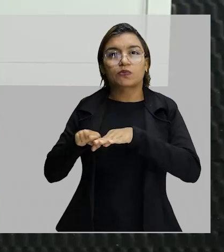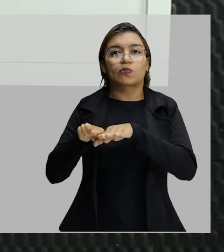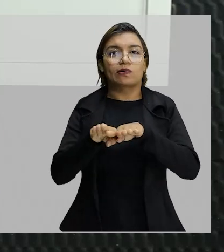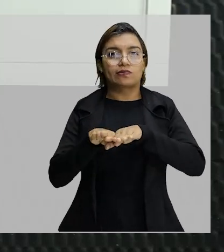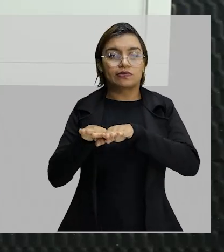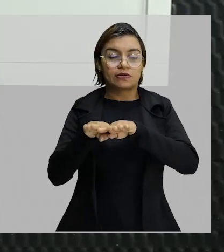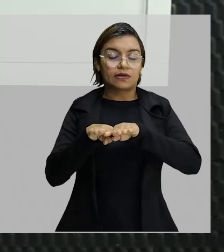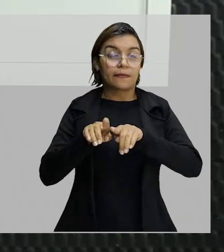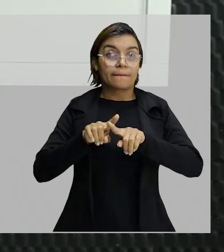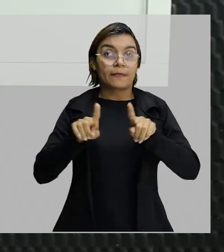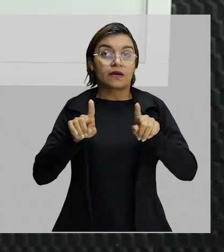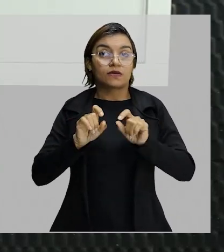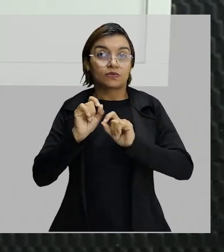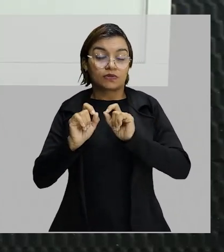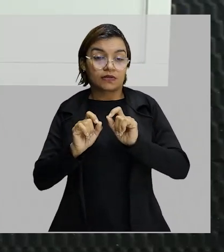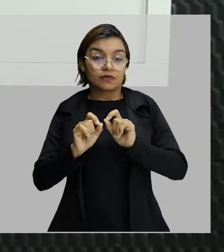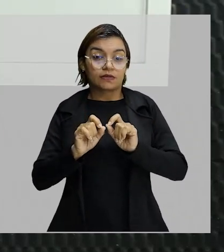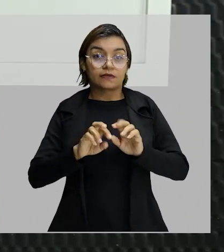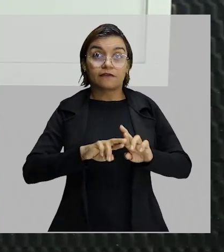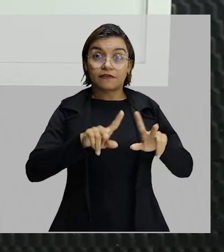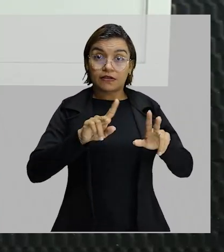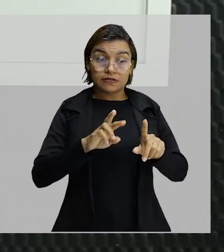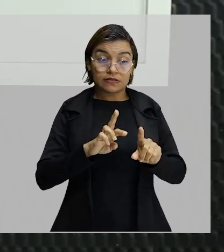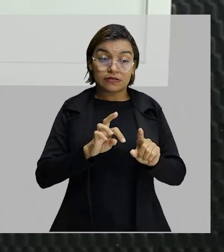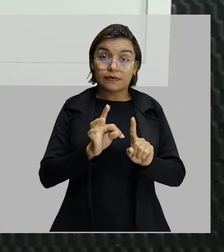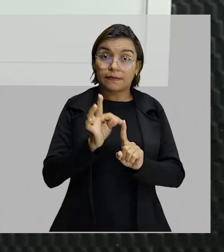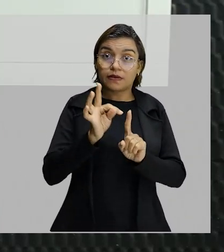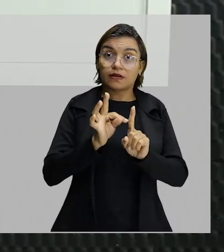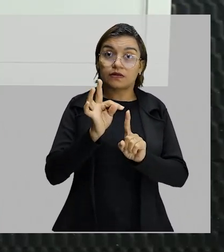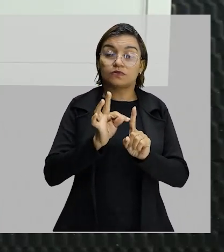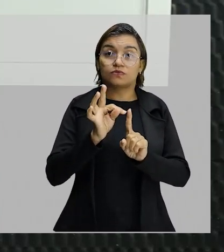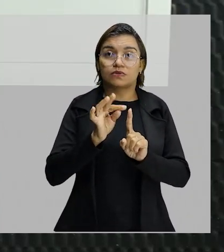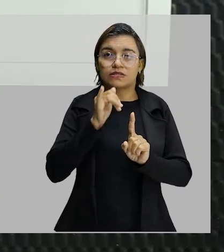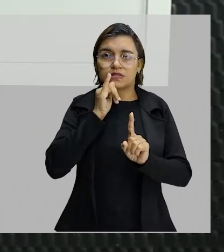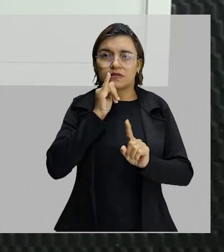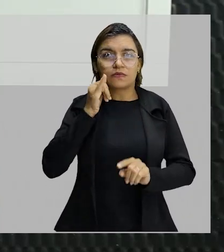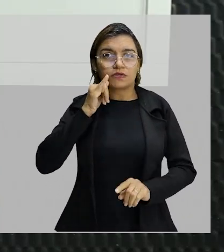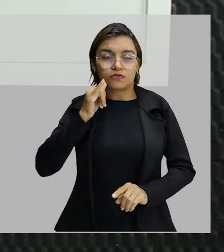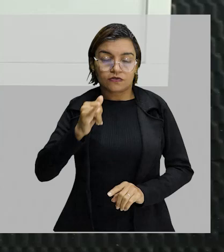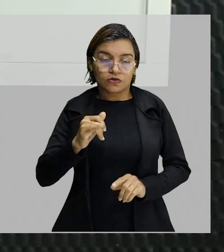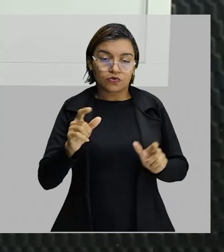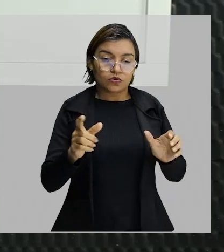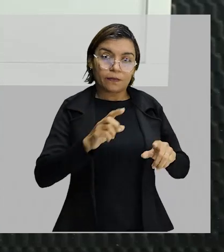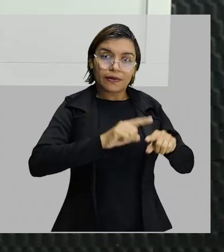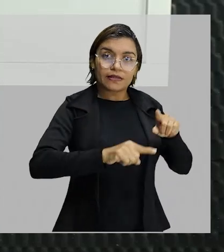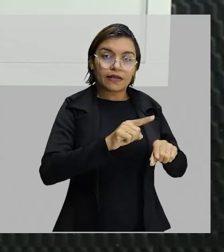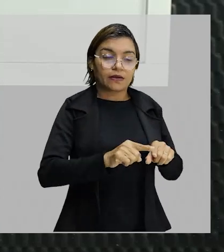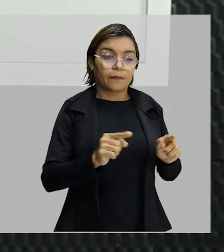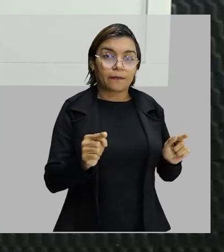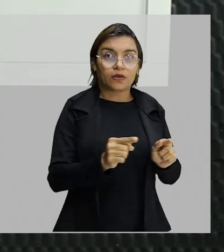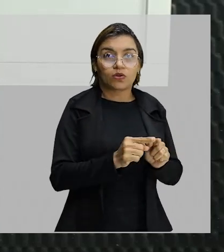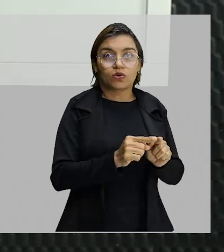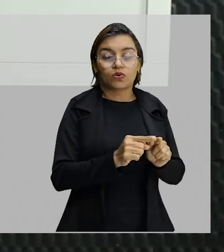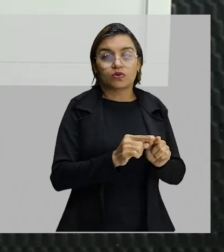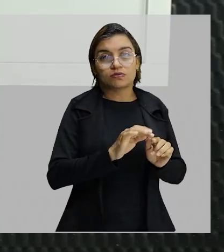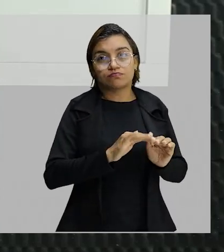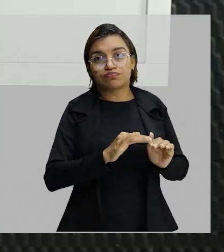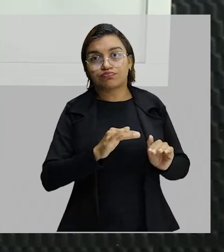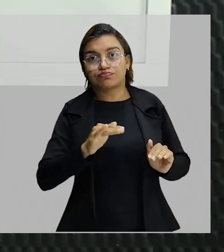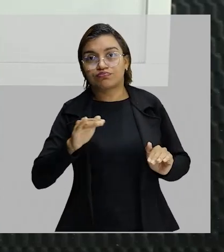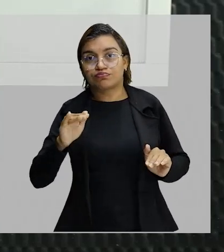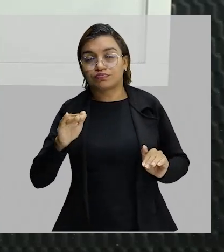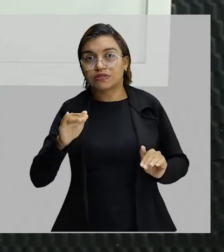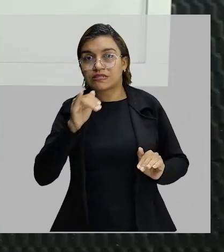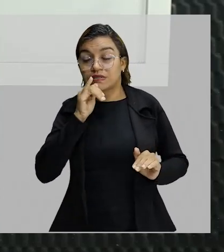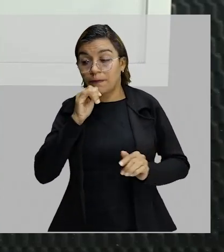Então, por conta da diferença de temperatura, então vai fluir a energia do corpo de maior para o de menor. Assim, diminuindo a temperatura do corpo